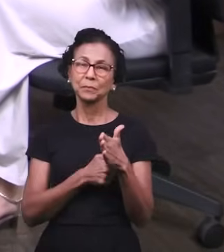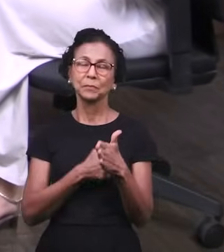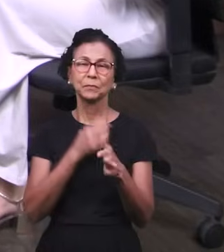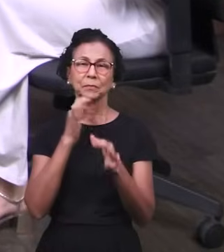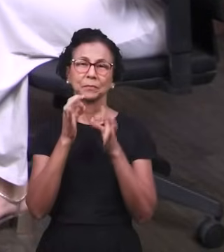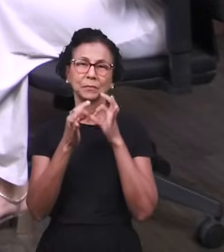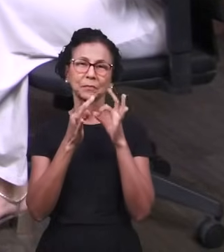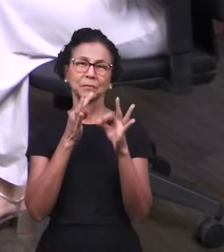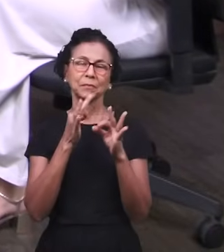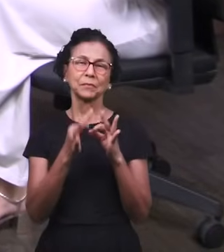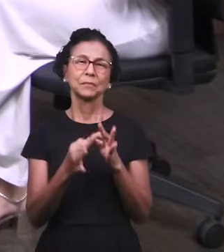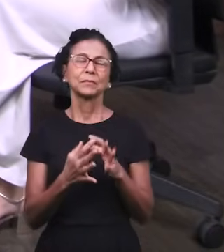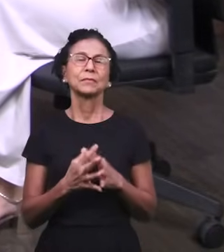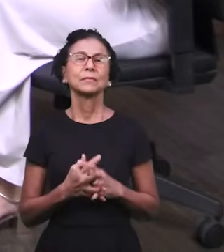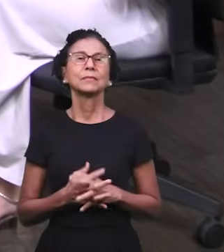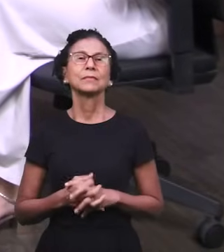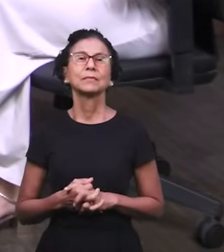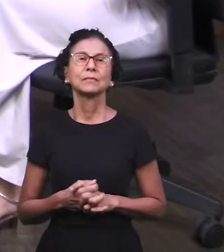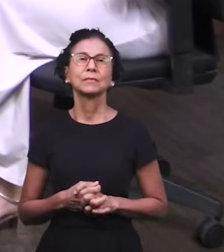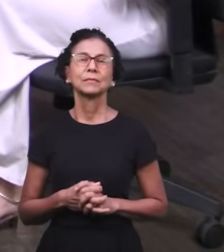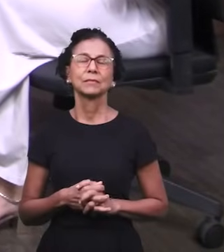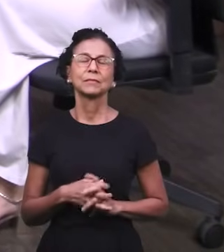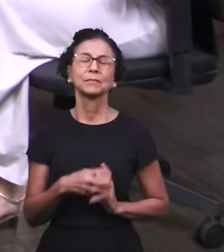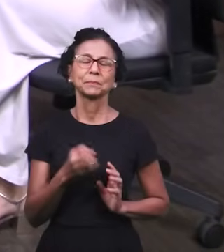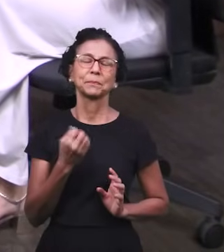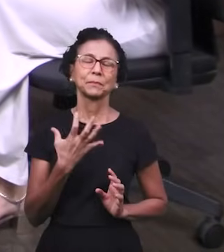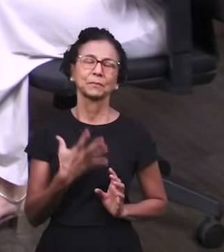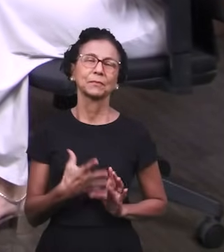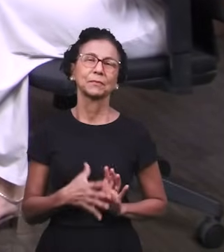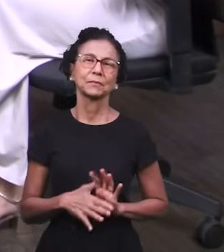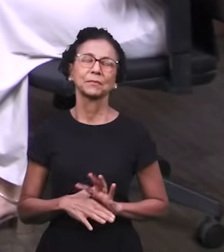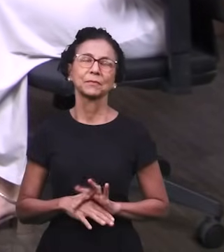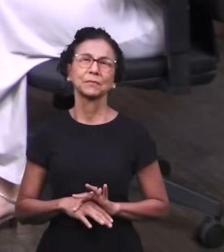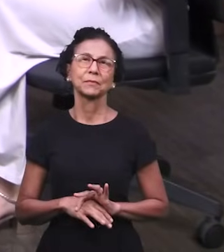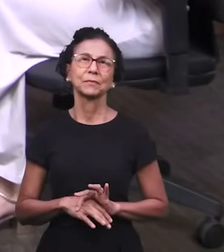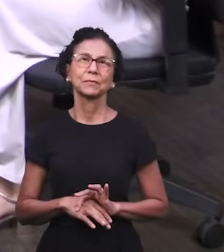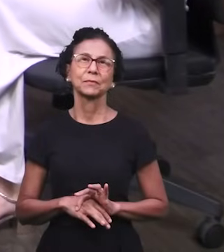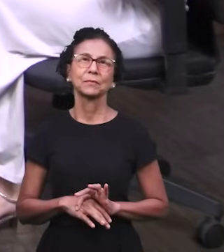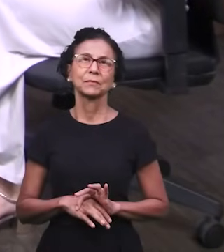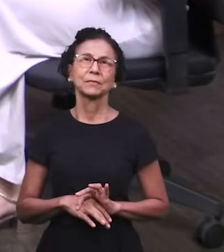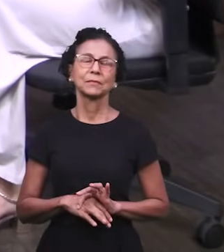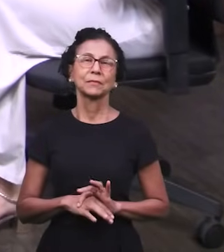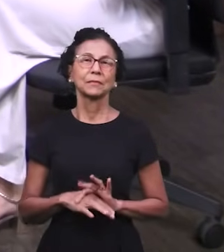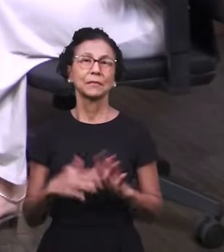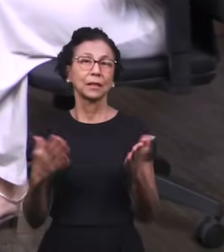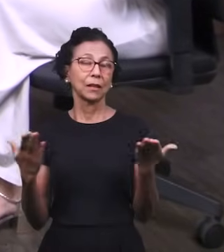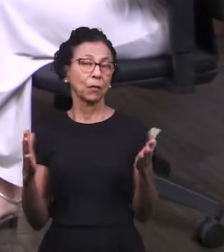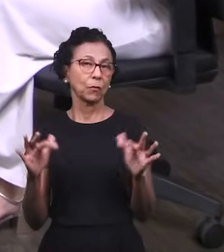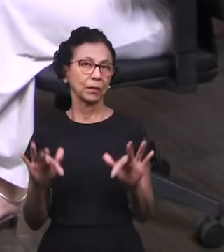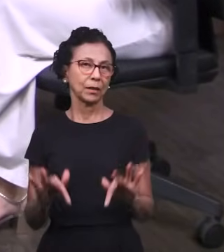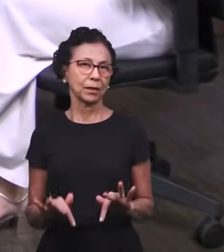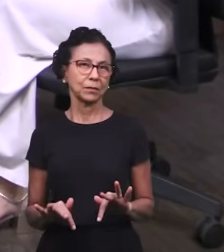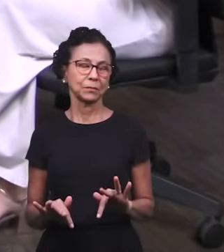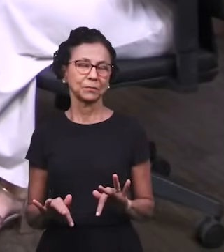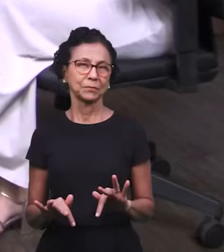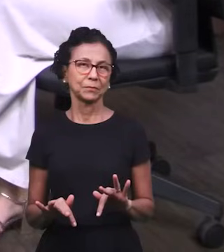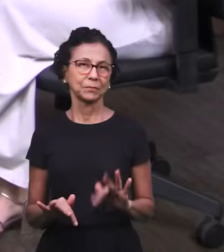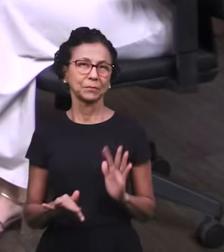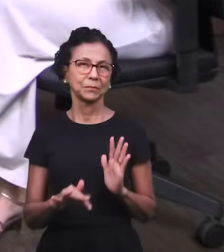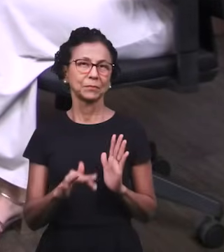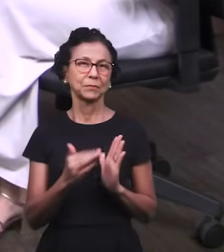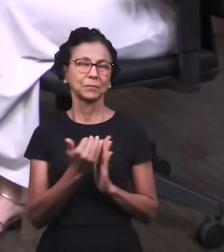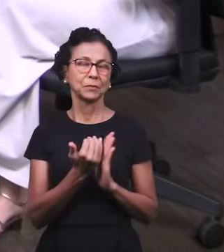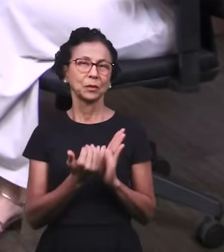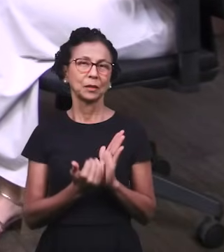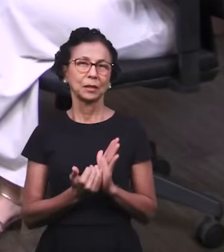os comentários, e é muito bom. Amém. Glória a Jesus. Bom, a gente está chegando então ao final dessa edição